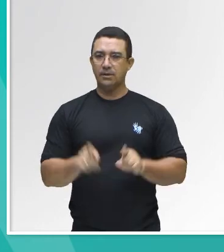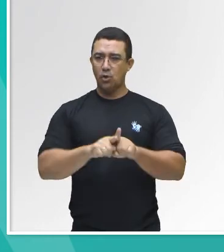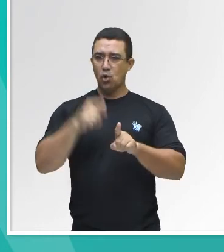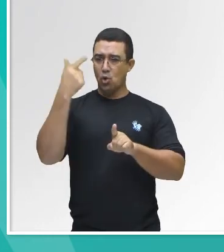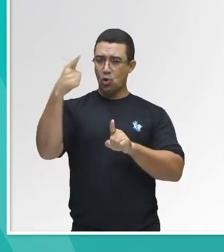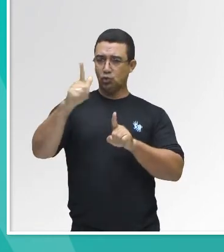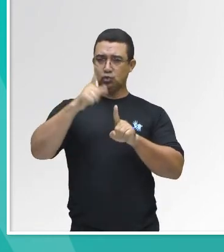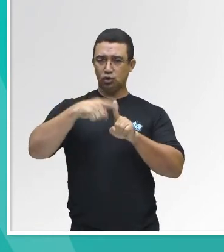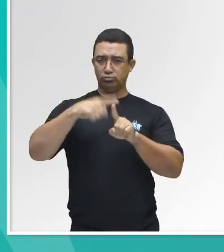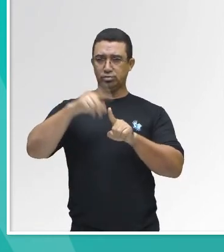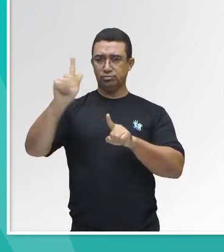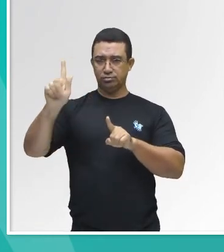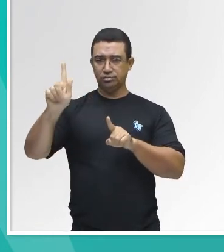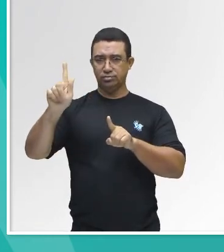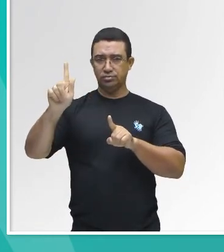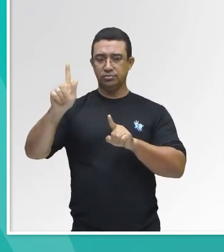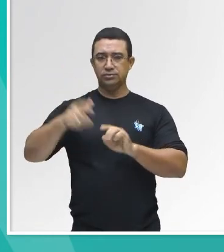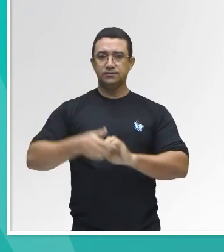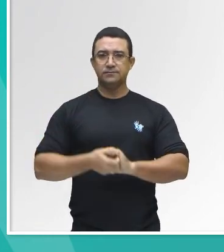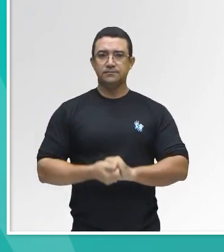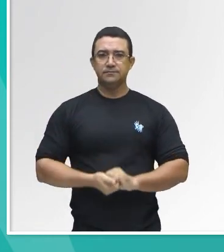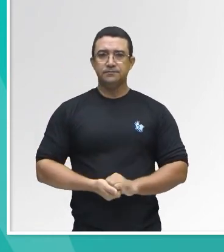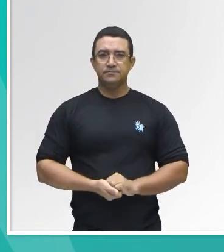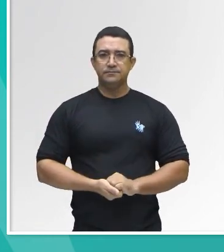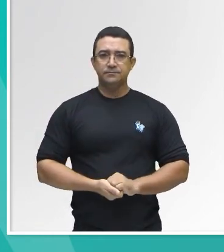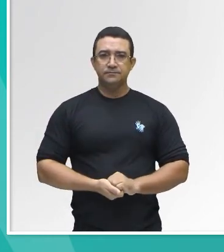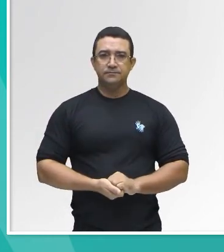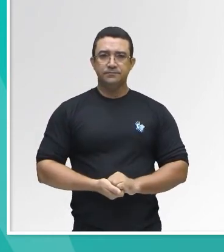tipo, dentro ainda de argumentos